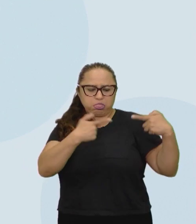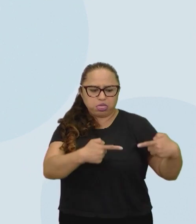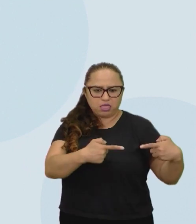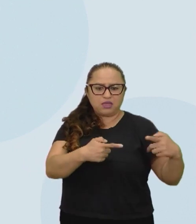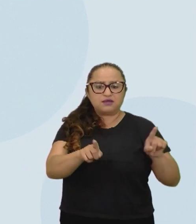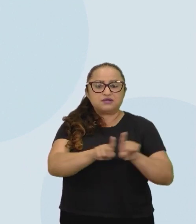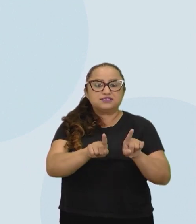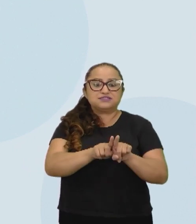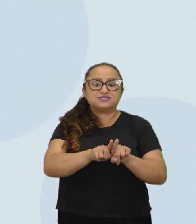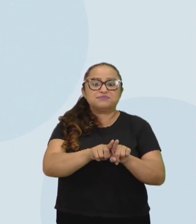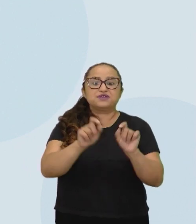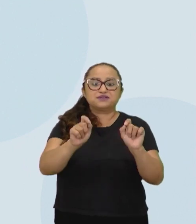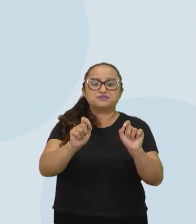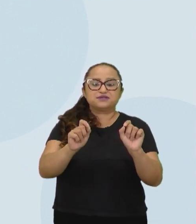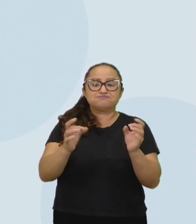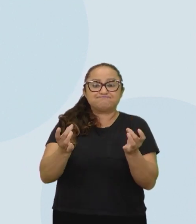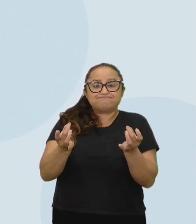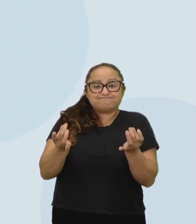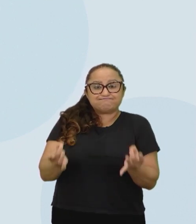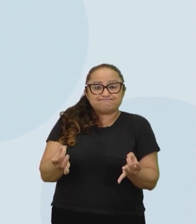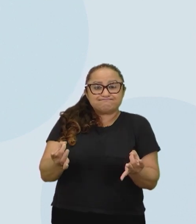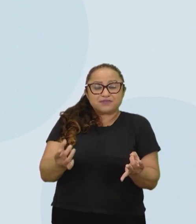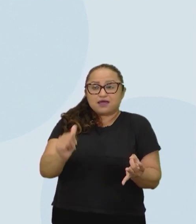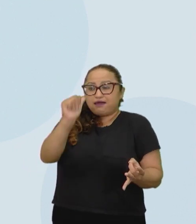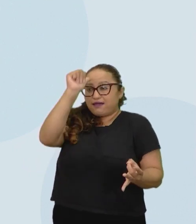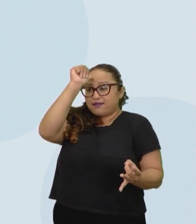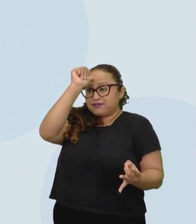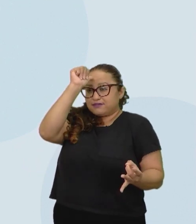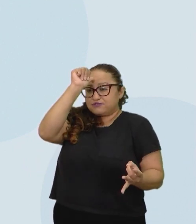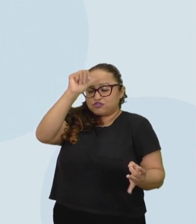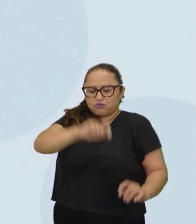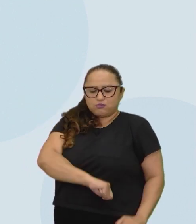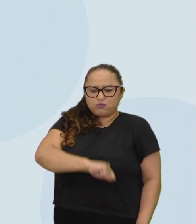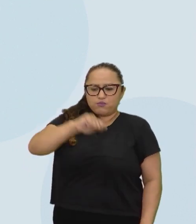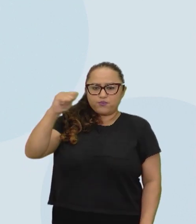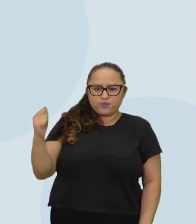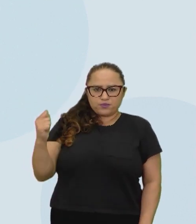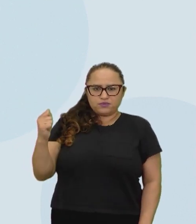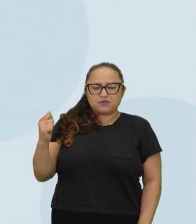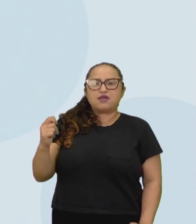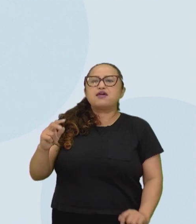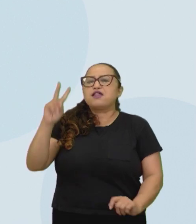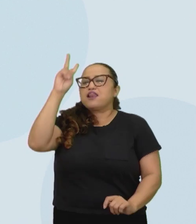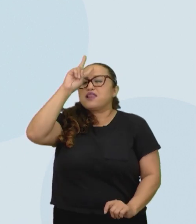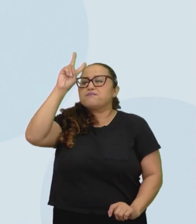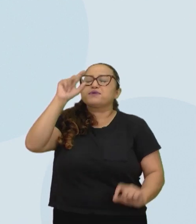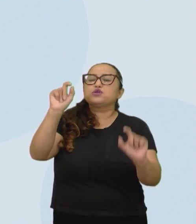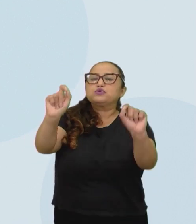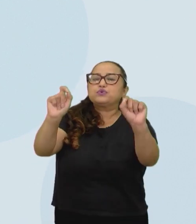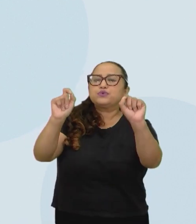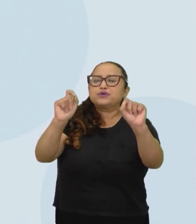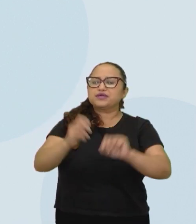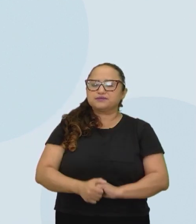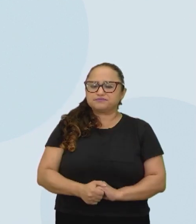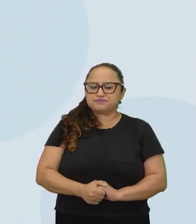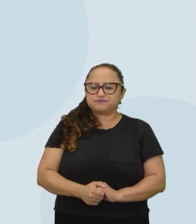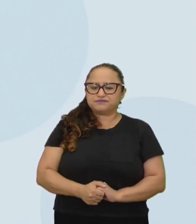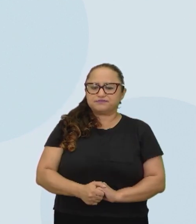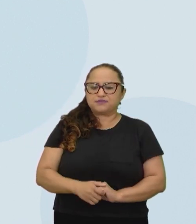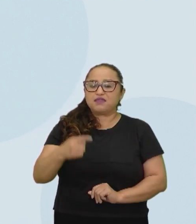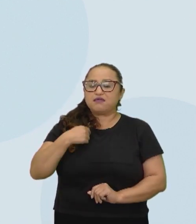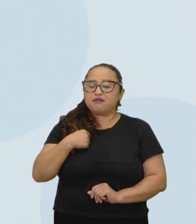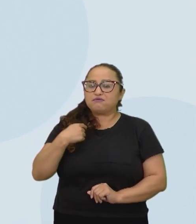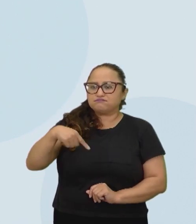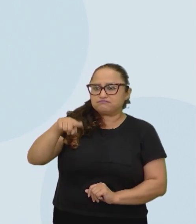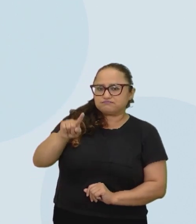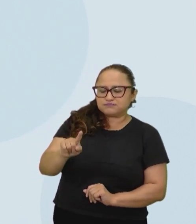Gandhi no processo de libertação da Índia. É nesse contexto que nós estamos. E aí, lembrando aqui, eu vou passar